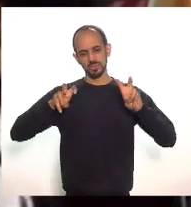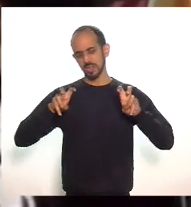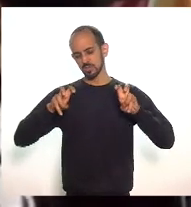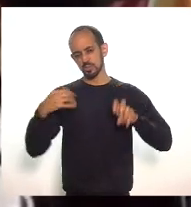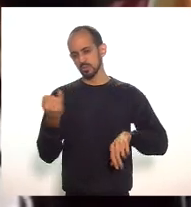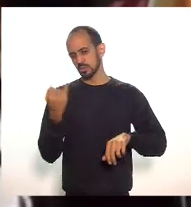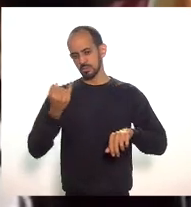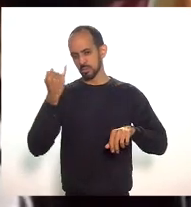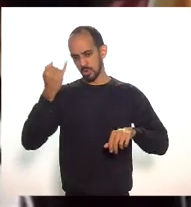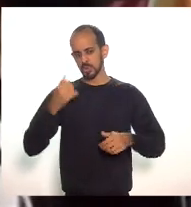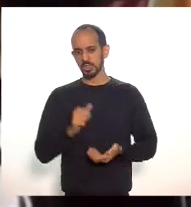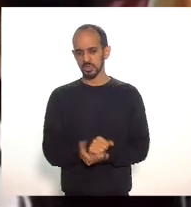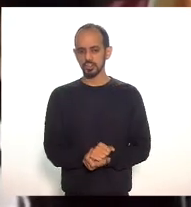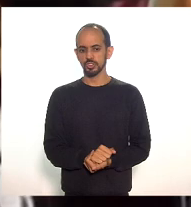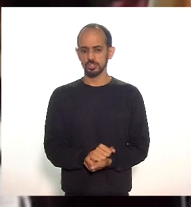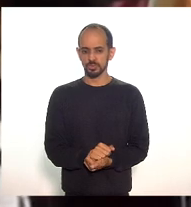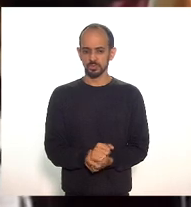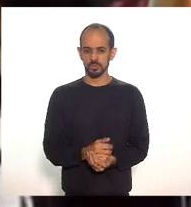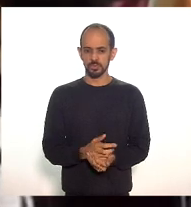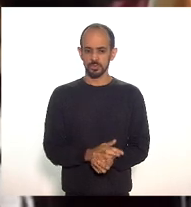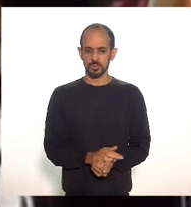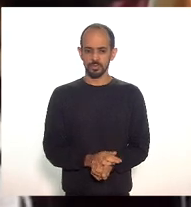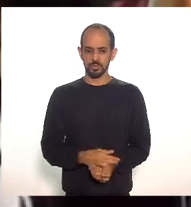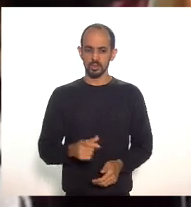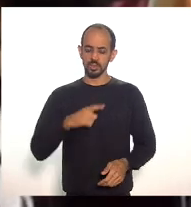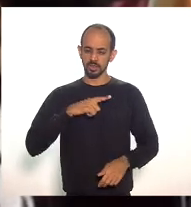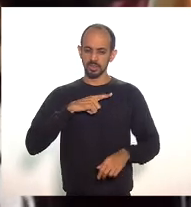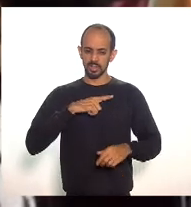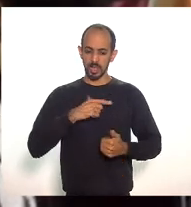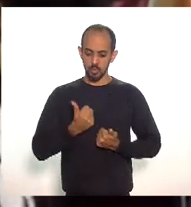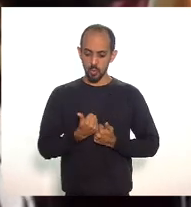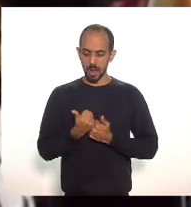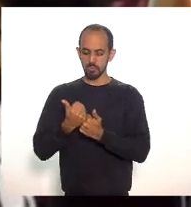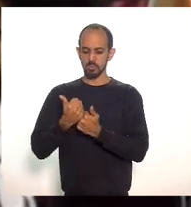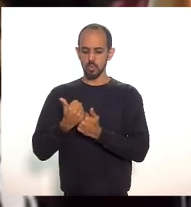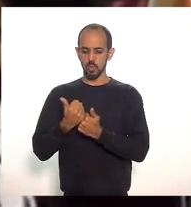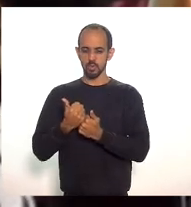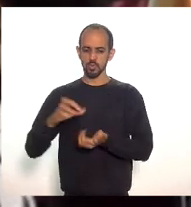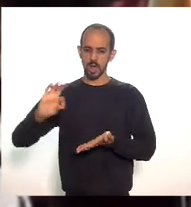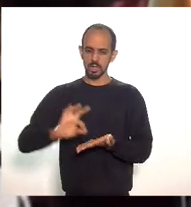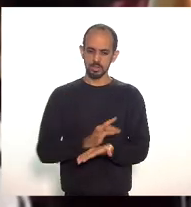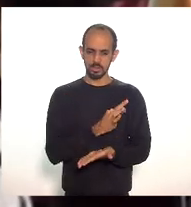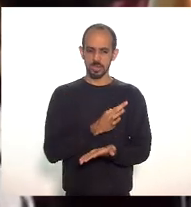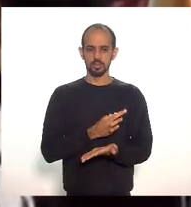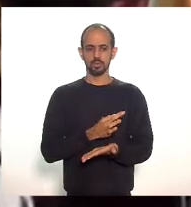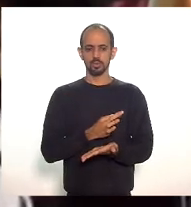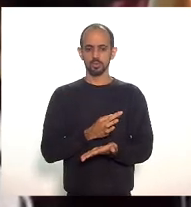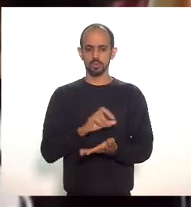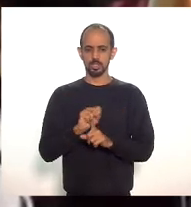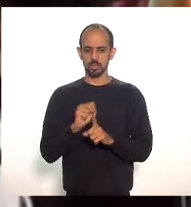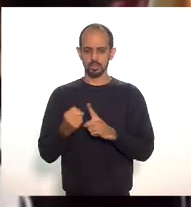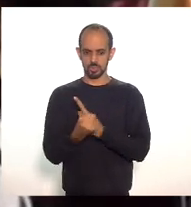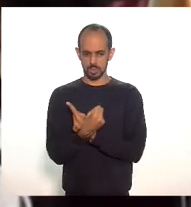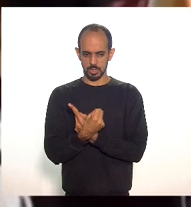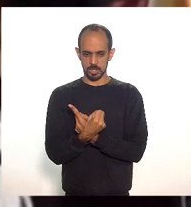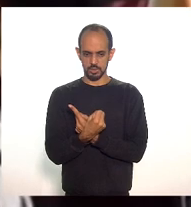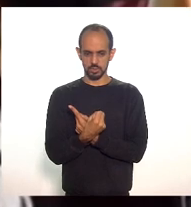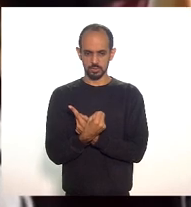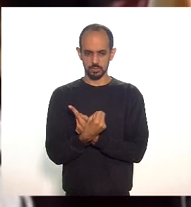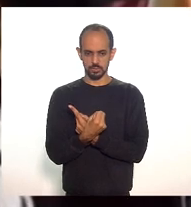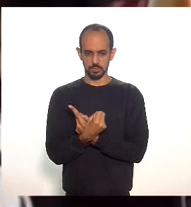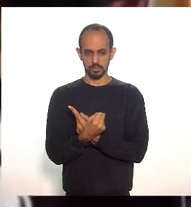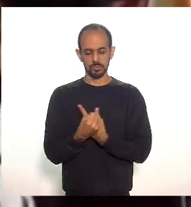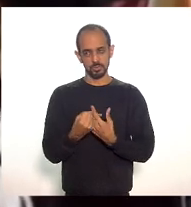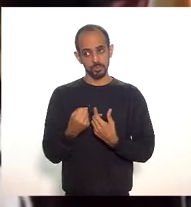tão importante é que tem recebido tanto apoio tanto as assinaturas a sociedade é